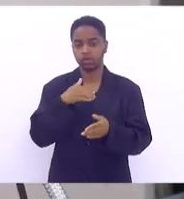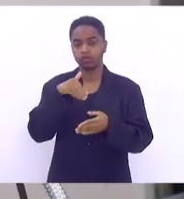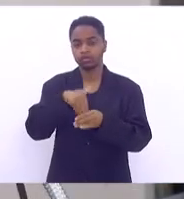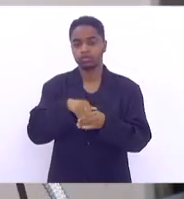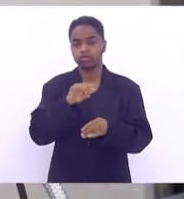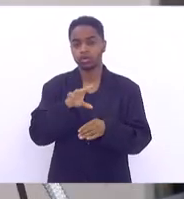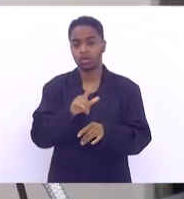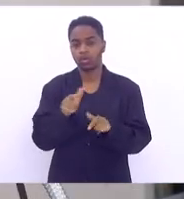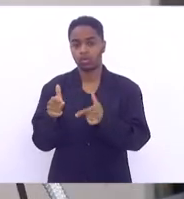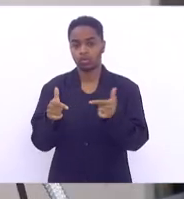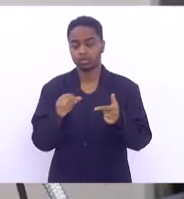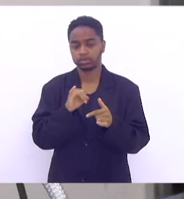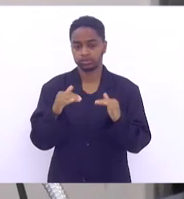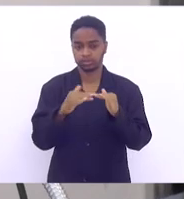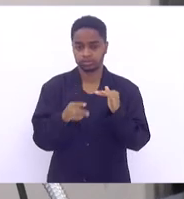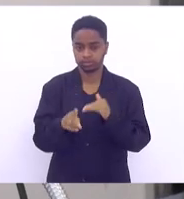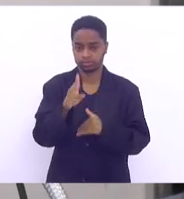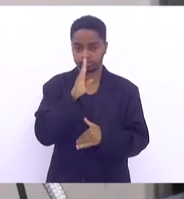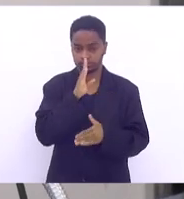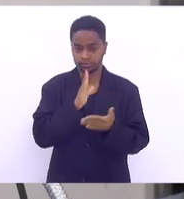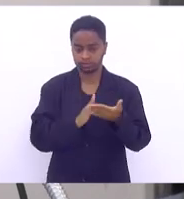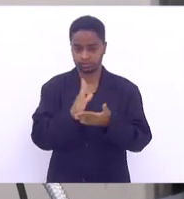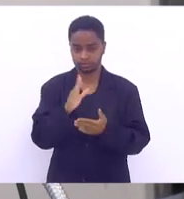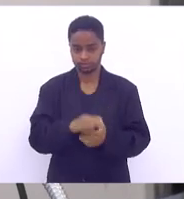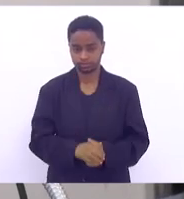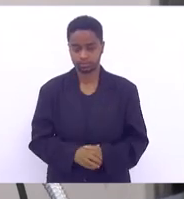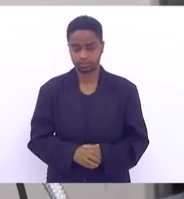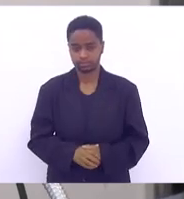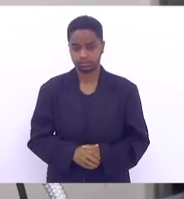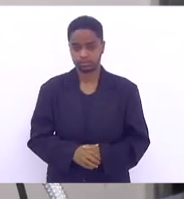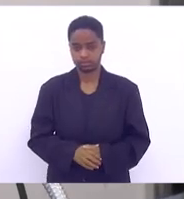bloco. Senhores que aprovam, permaneçam como estão, aprovados.